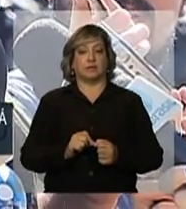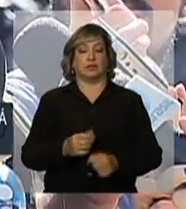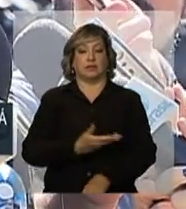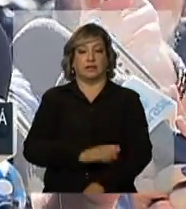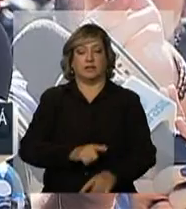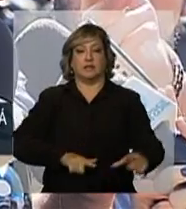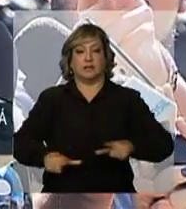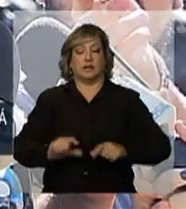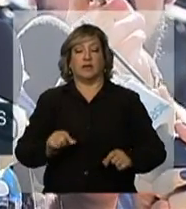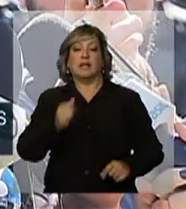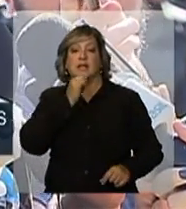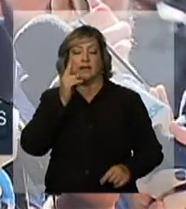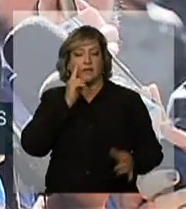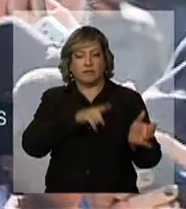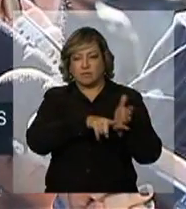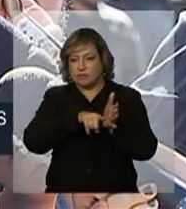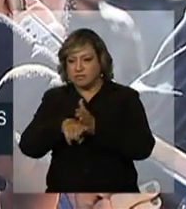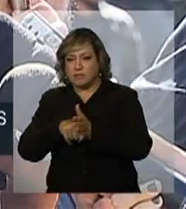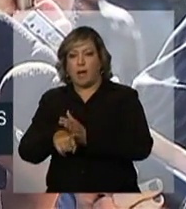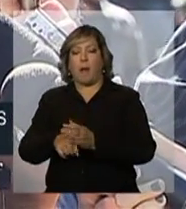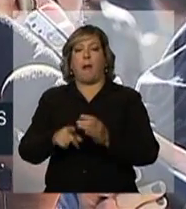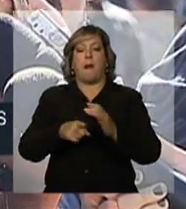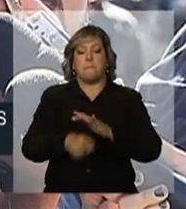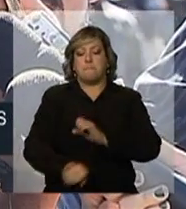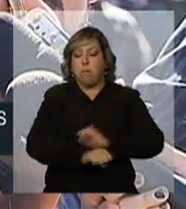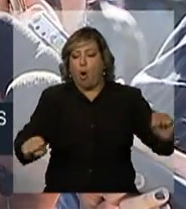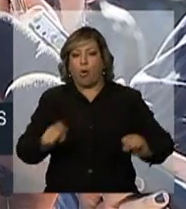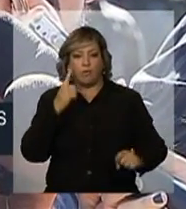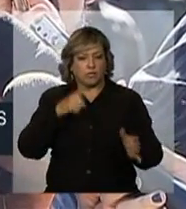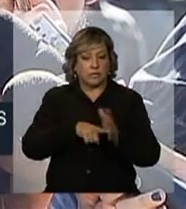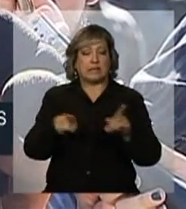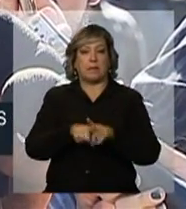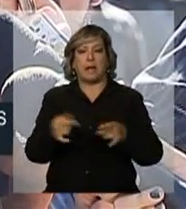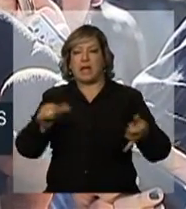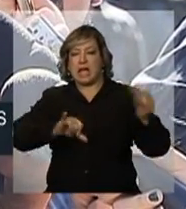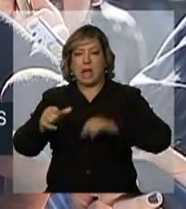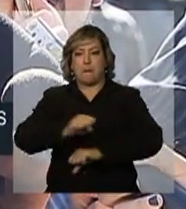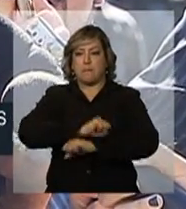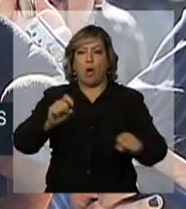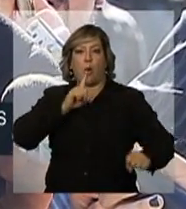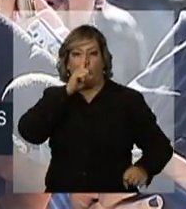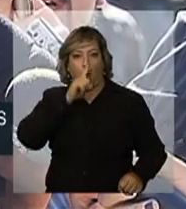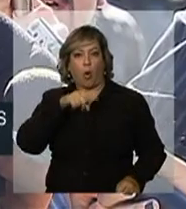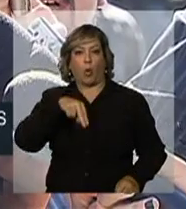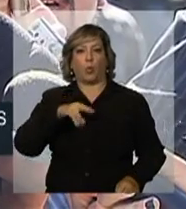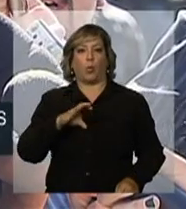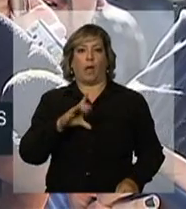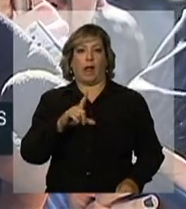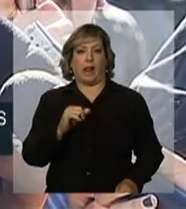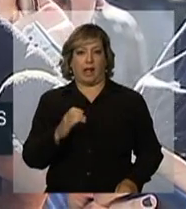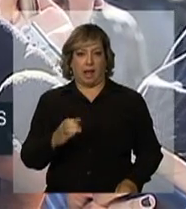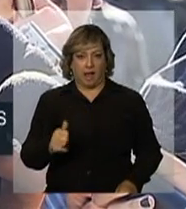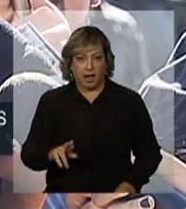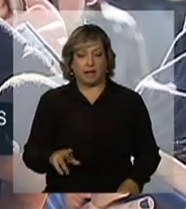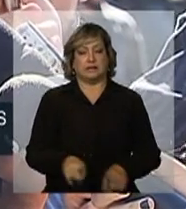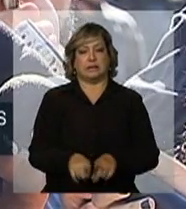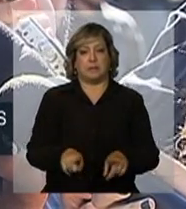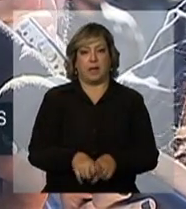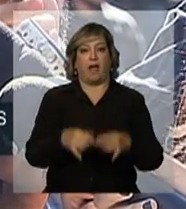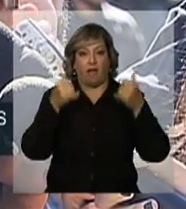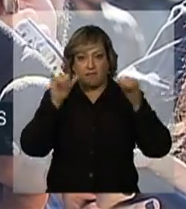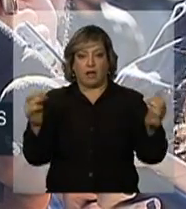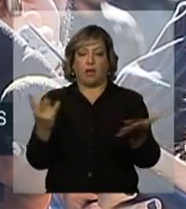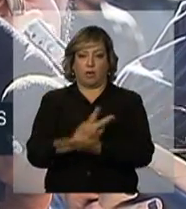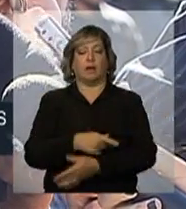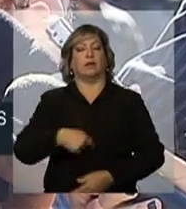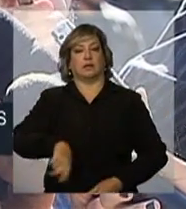exemplo, varredura antibombas e contra agentes químicos, biológicos, radiológicos, nucleares. Neste momento, nós temos, então, quem